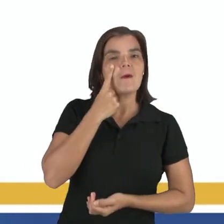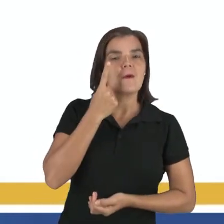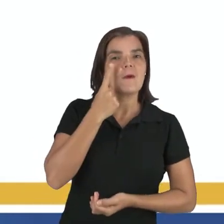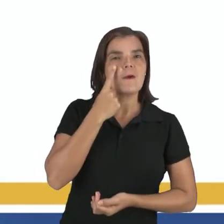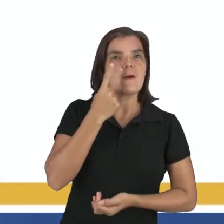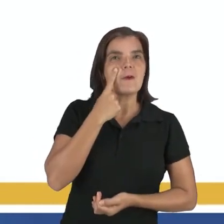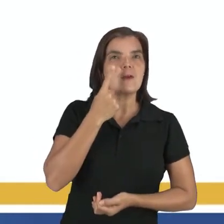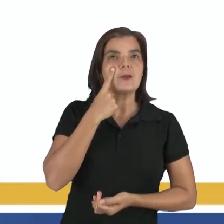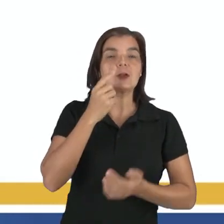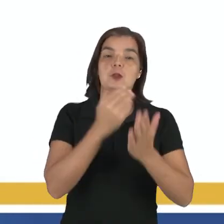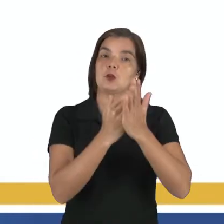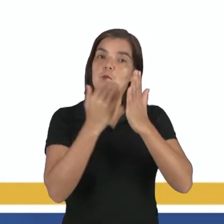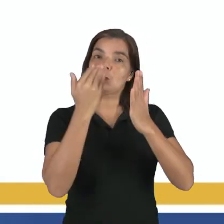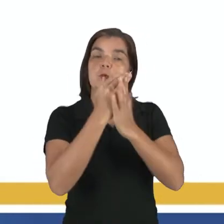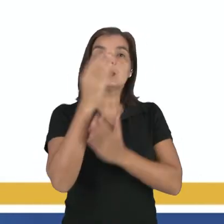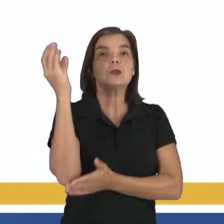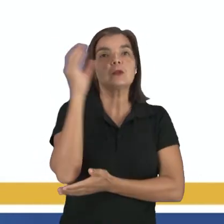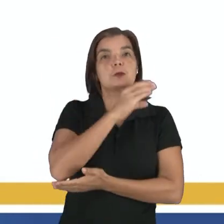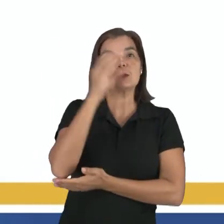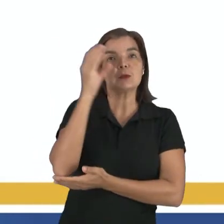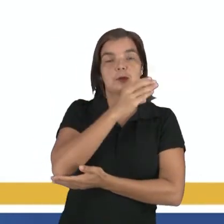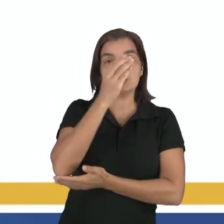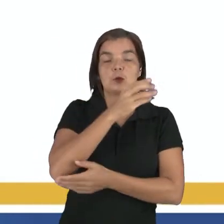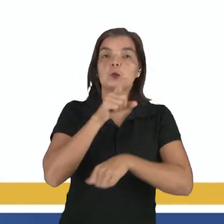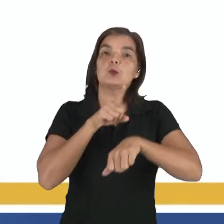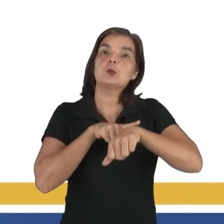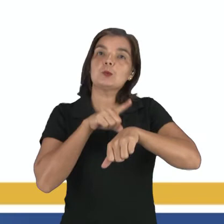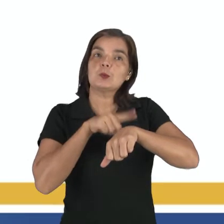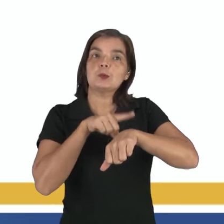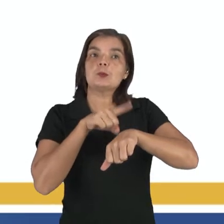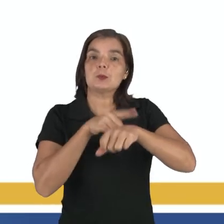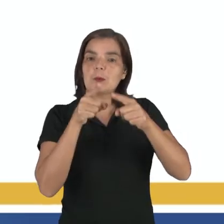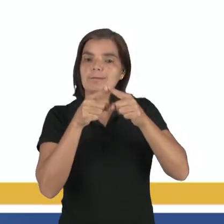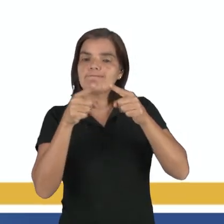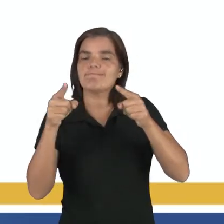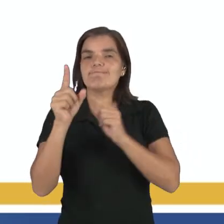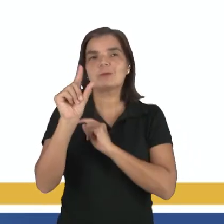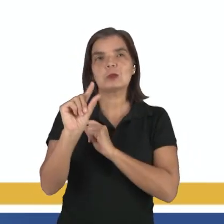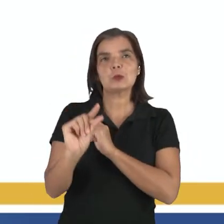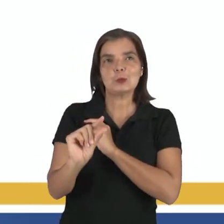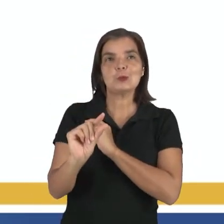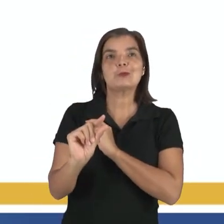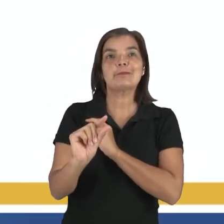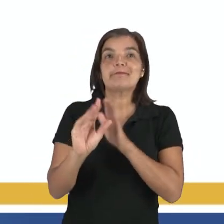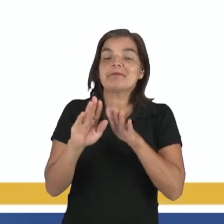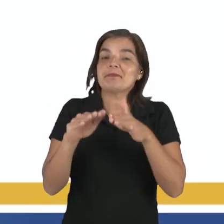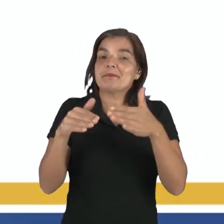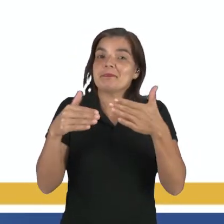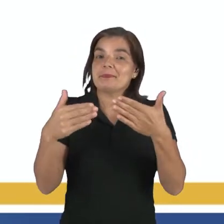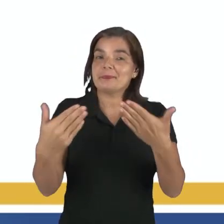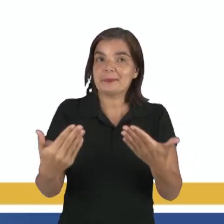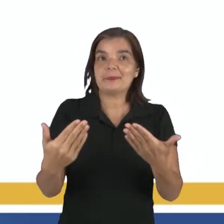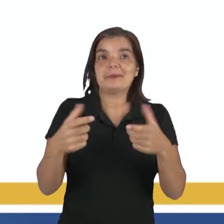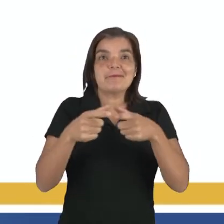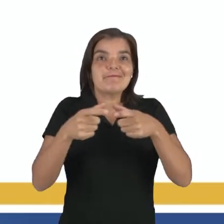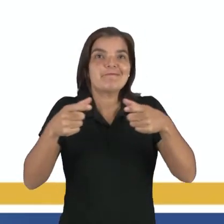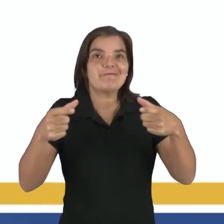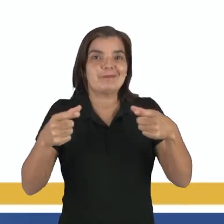então Observe que aumentando a velocidade o tempo gasto no percurso diminui